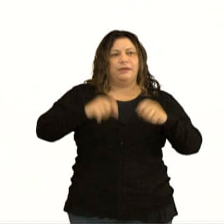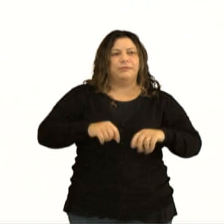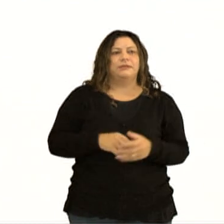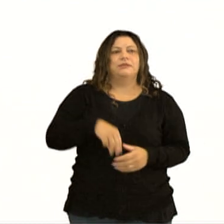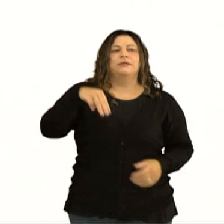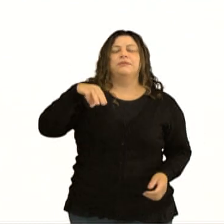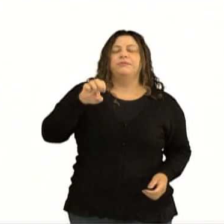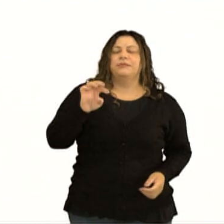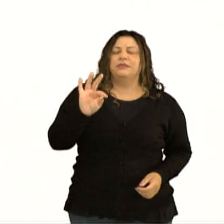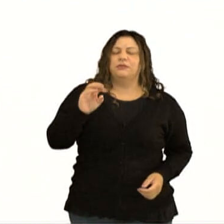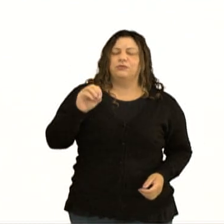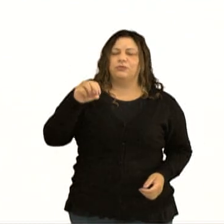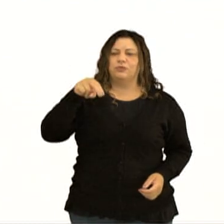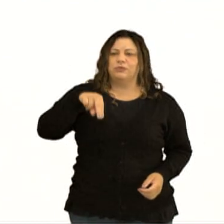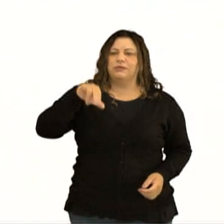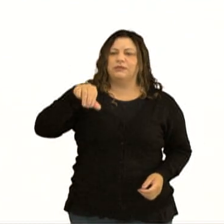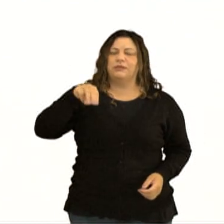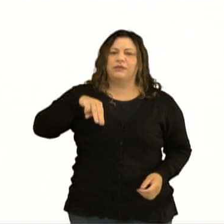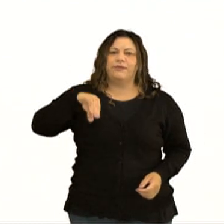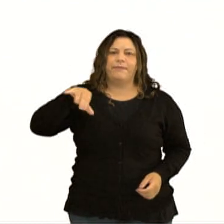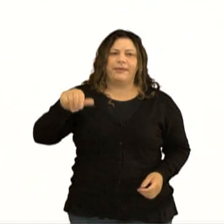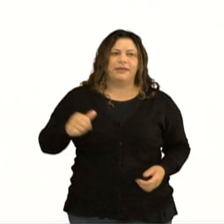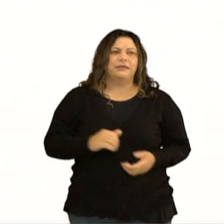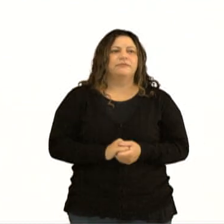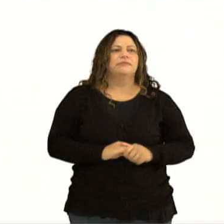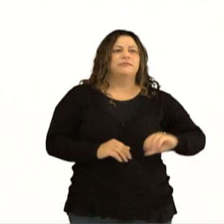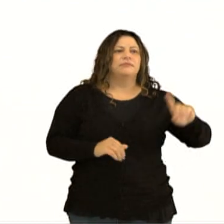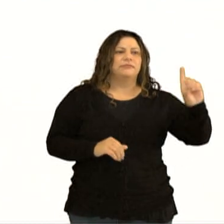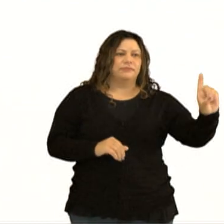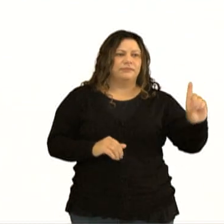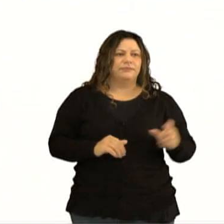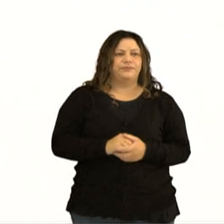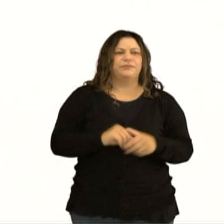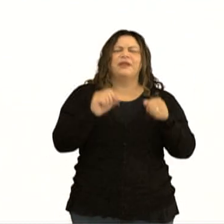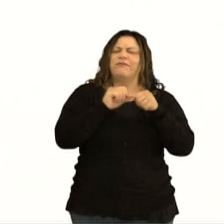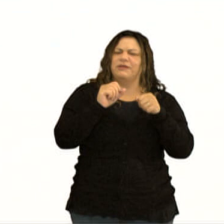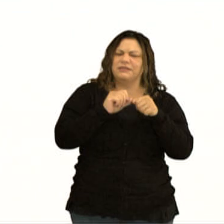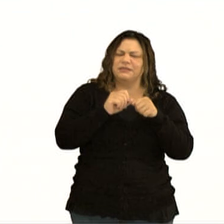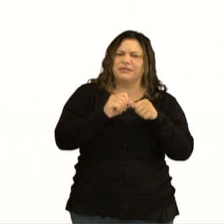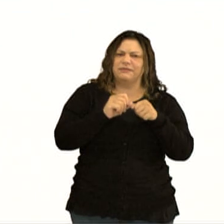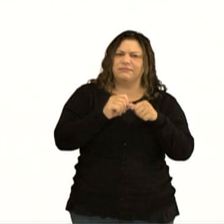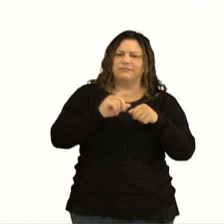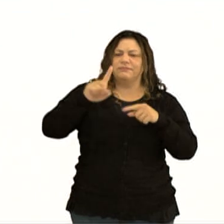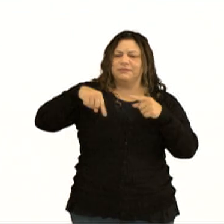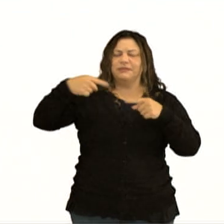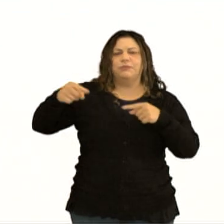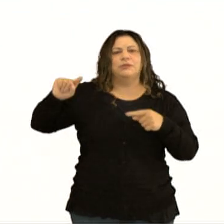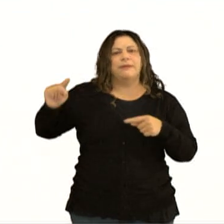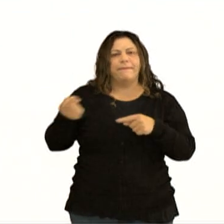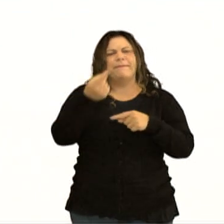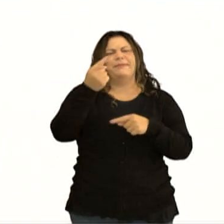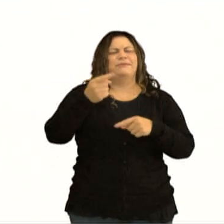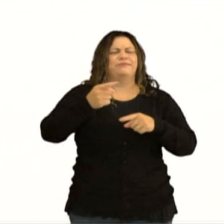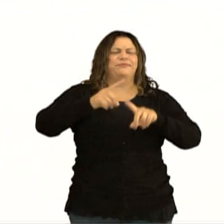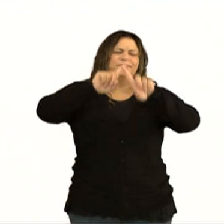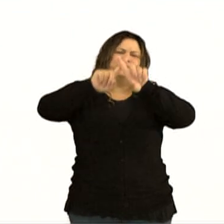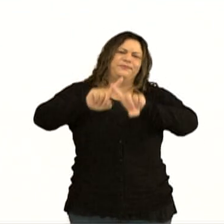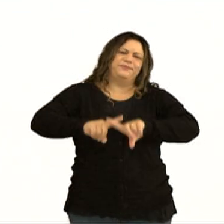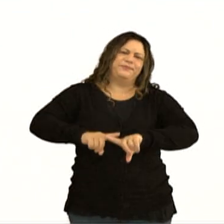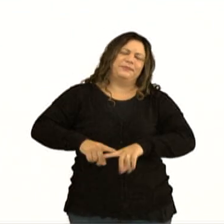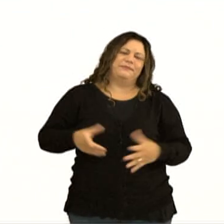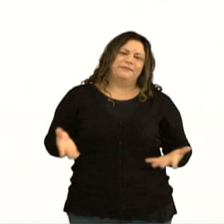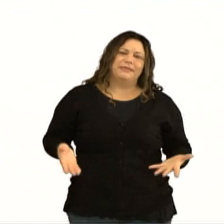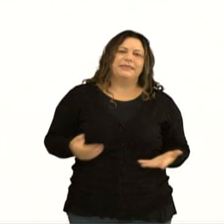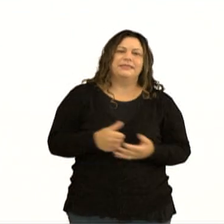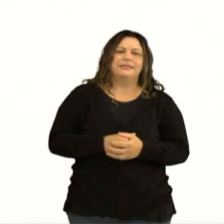tenha metonímia. Na letra D, fazer e 1000 vezes. Também conjugue o verbo fazer. E use